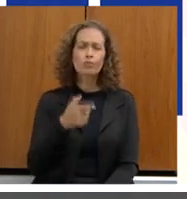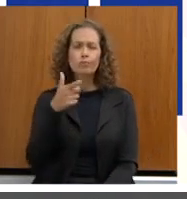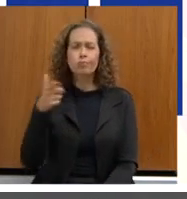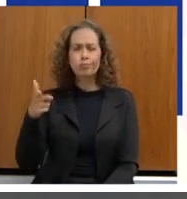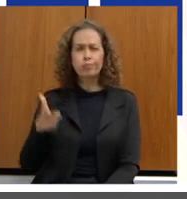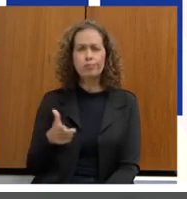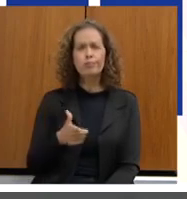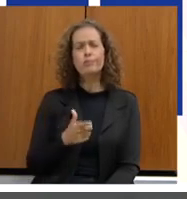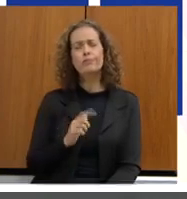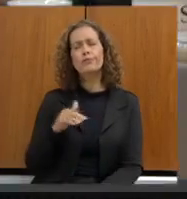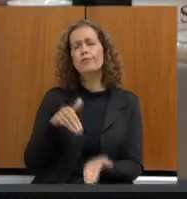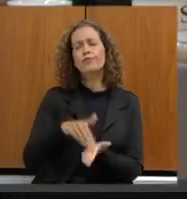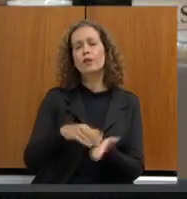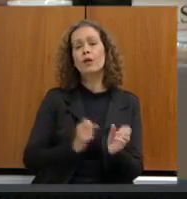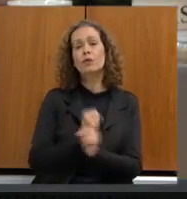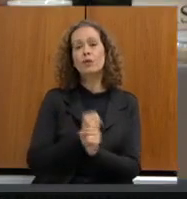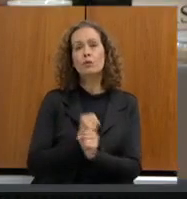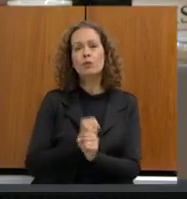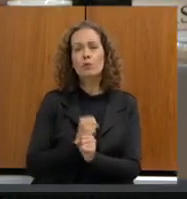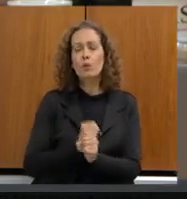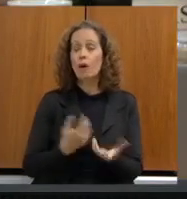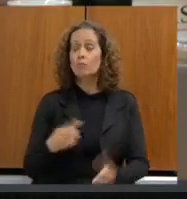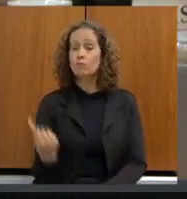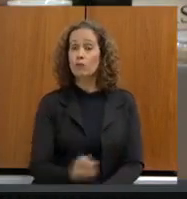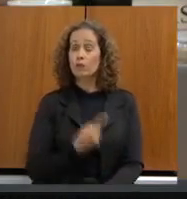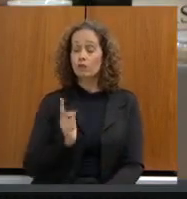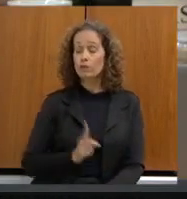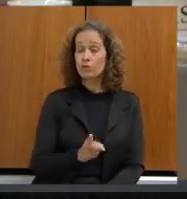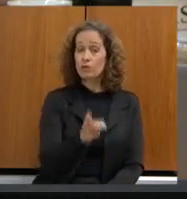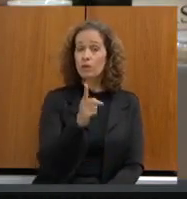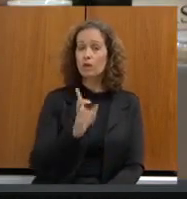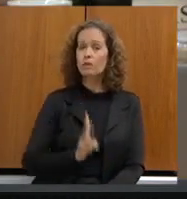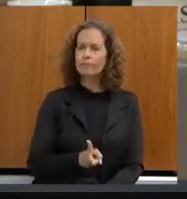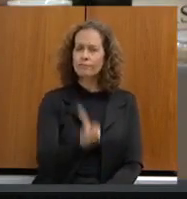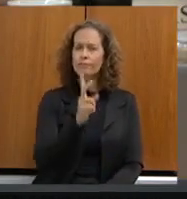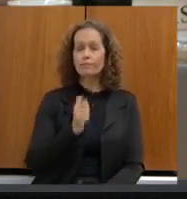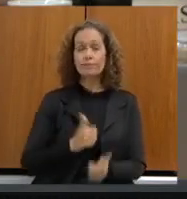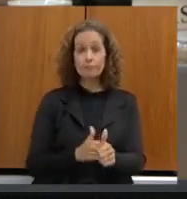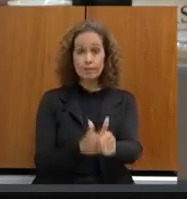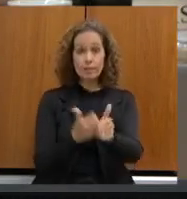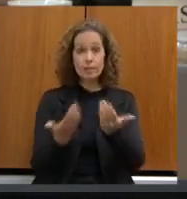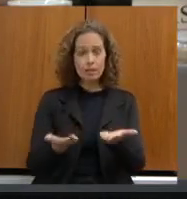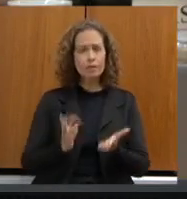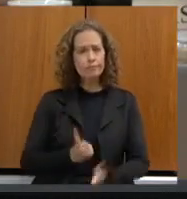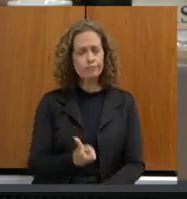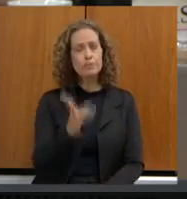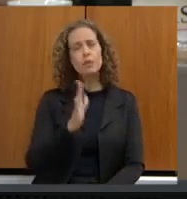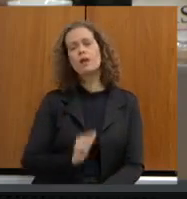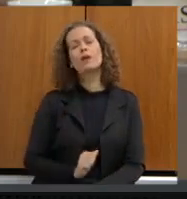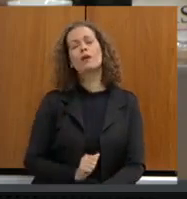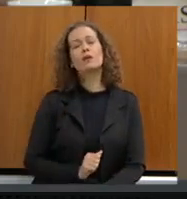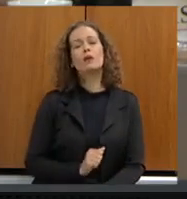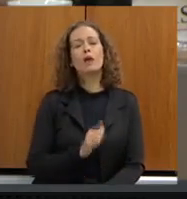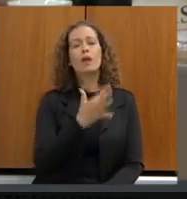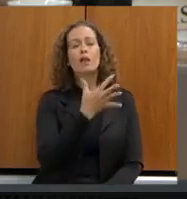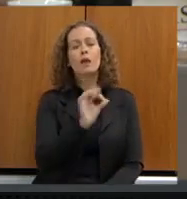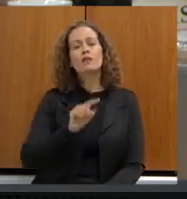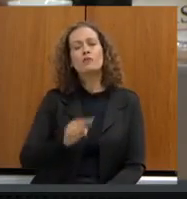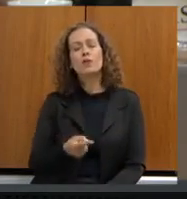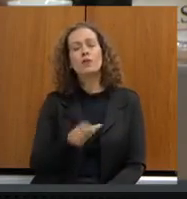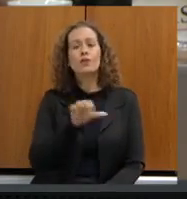é 10,99 se a gente seguiu que nós estamos fazendo nós vamos conseguir bater a meta Nossa que a projeção é 10,98